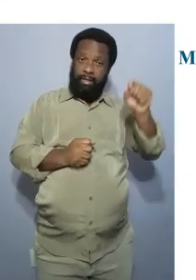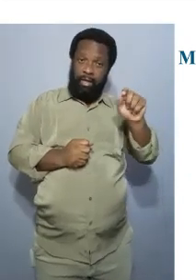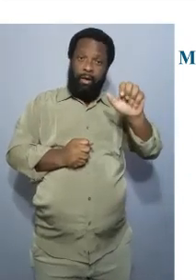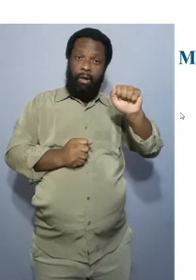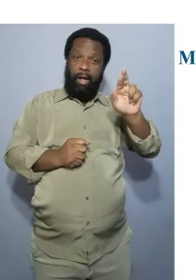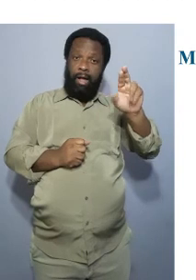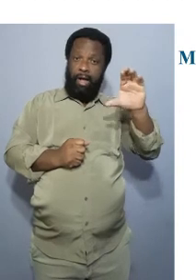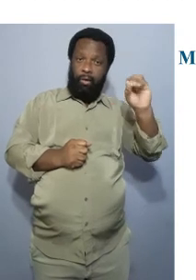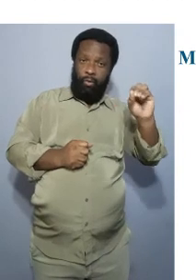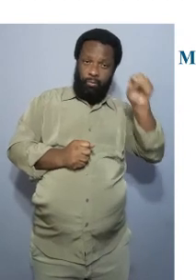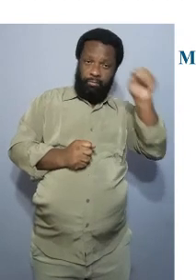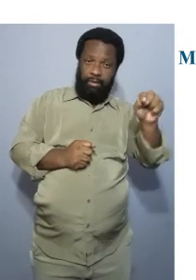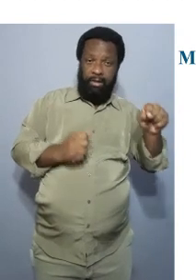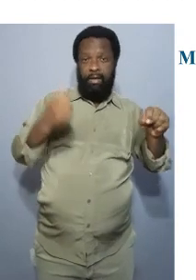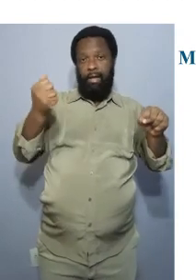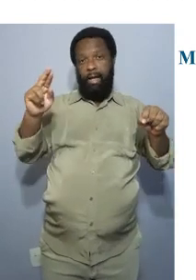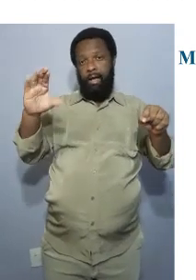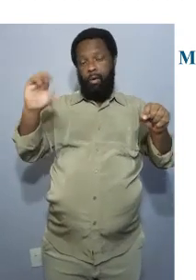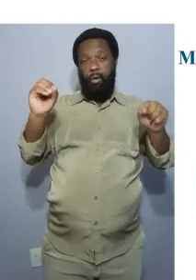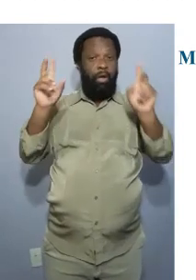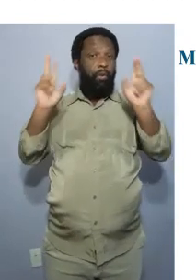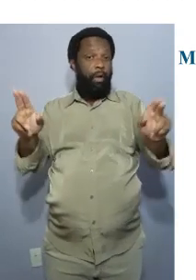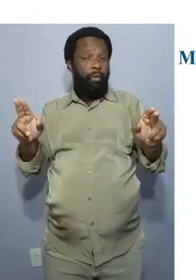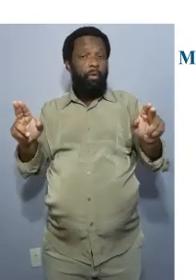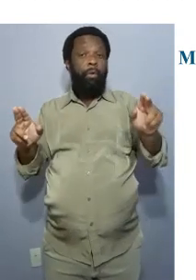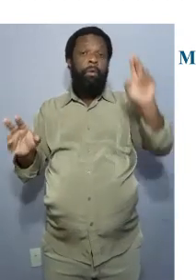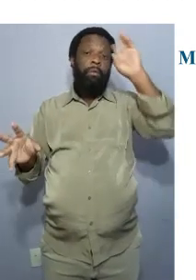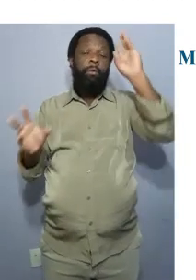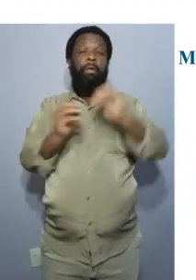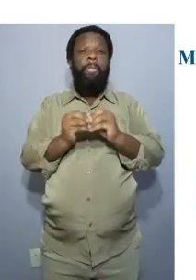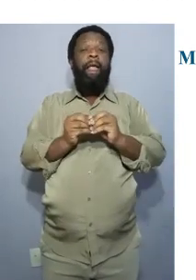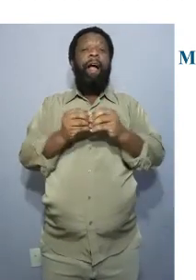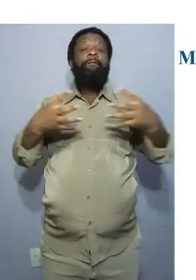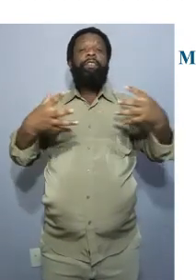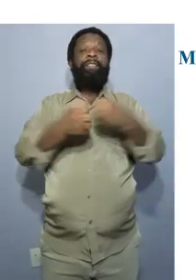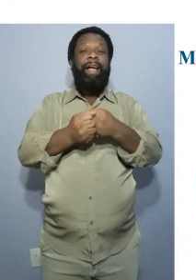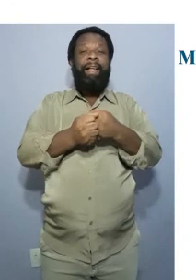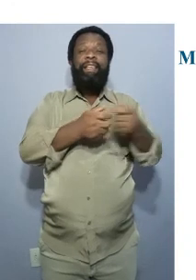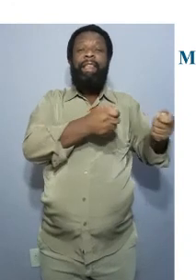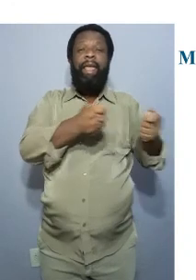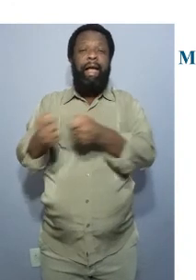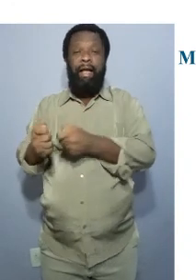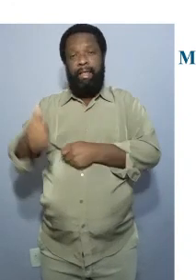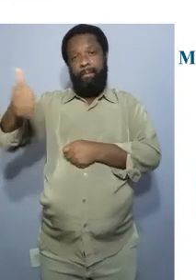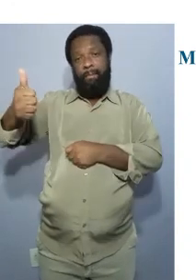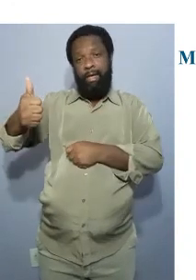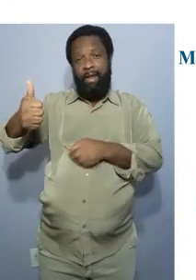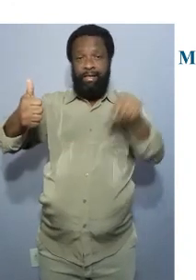uma é igual ao arco para outra, consequentemente, a velocidade linear da primeira é igual à da